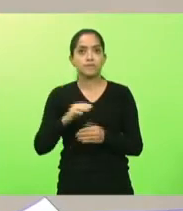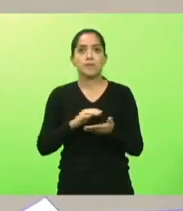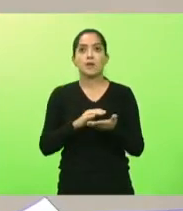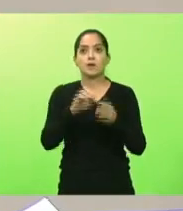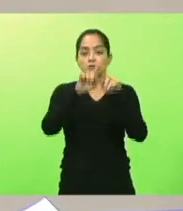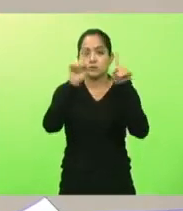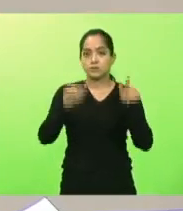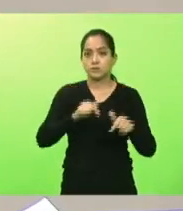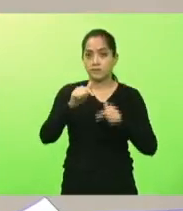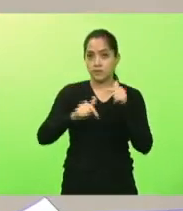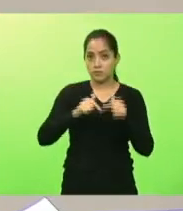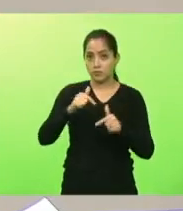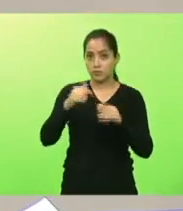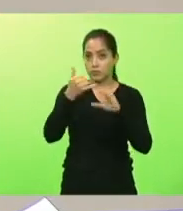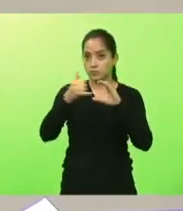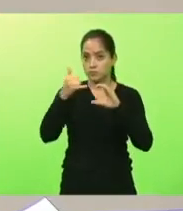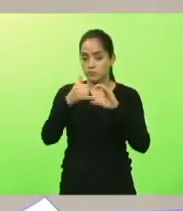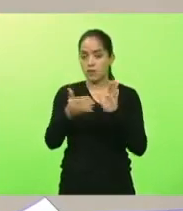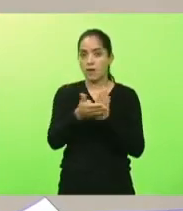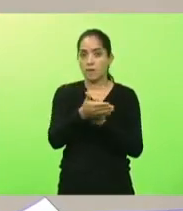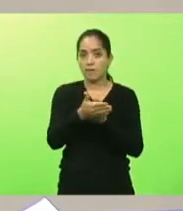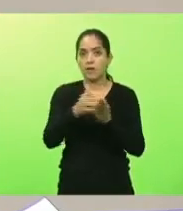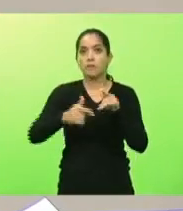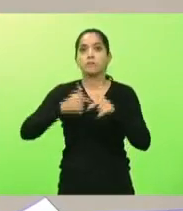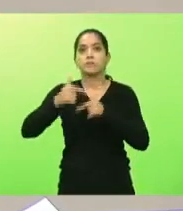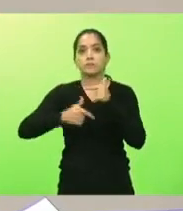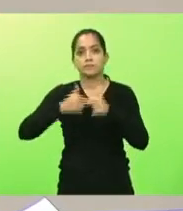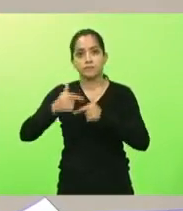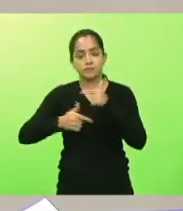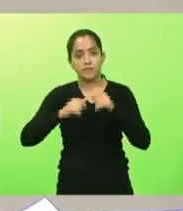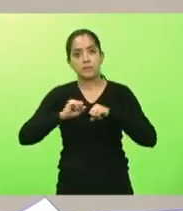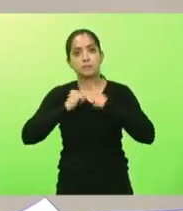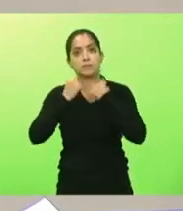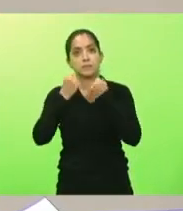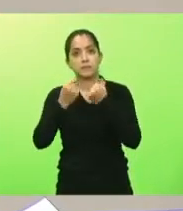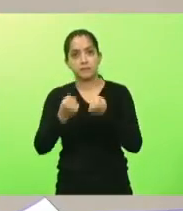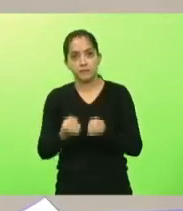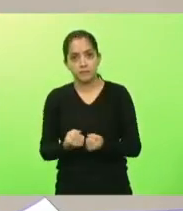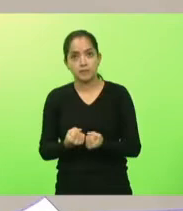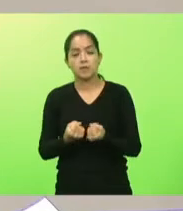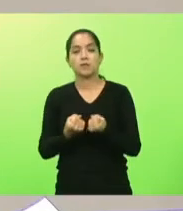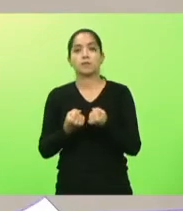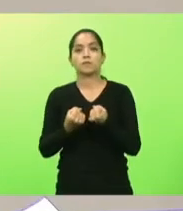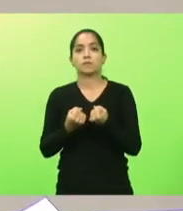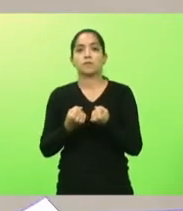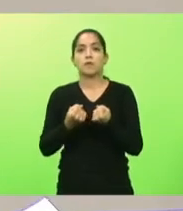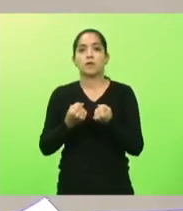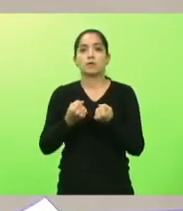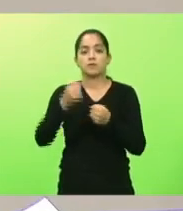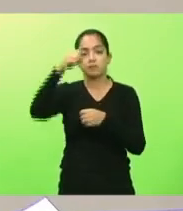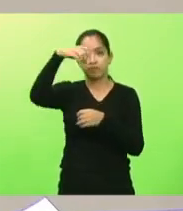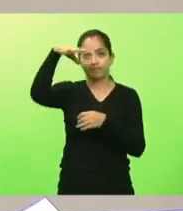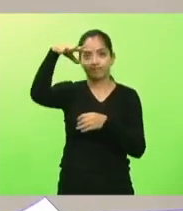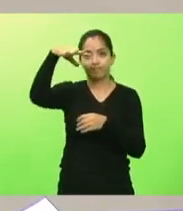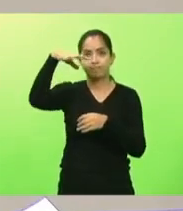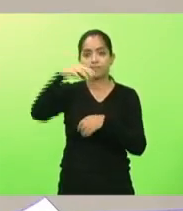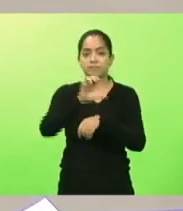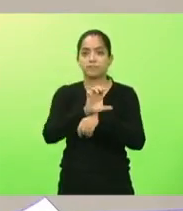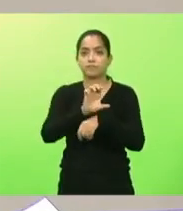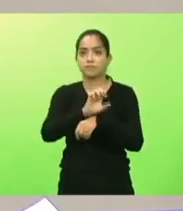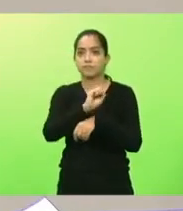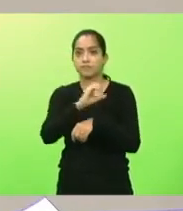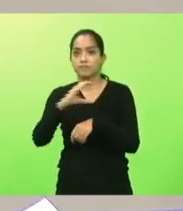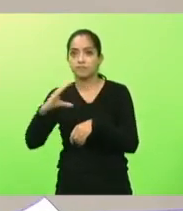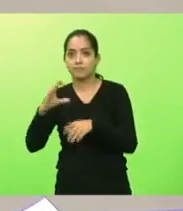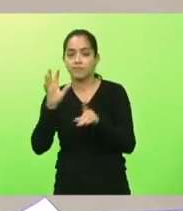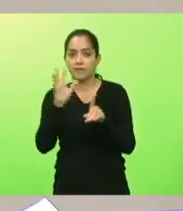Celesc aplausos pelo trabalho realizado de forma incansável na busca pelo restabelecimento da energia elétrica no estado de Santa Catarina, afetado